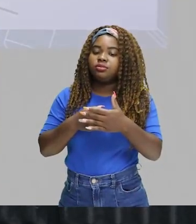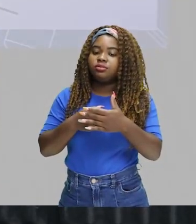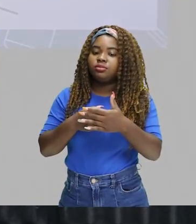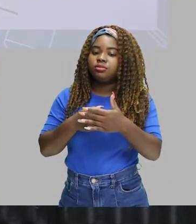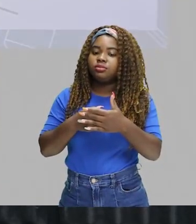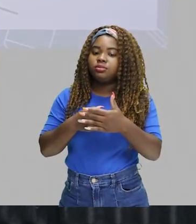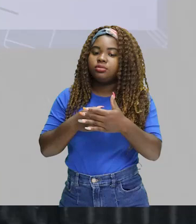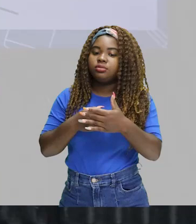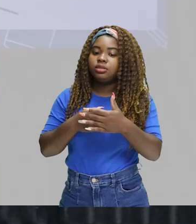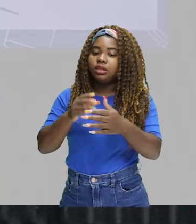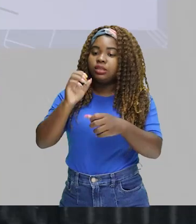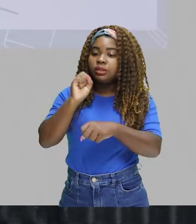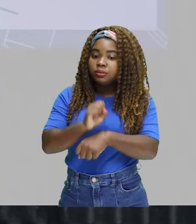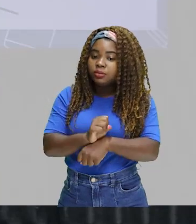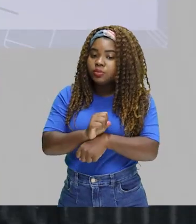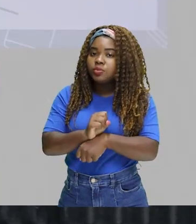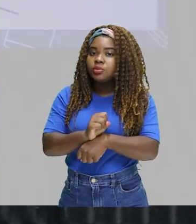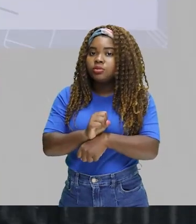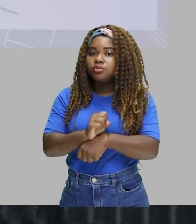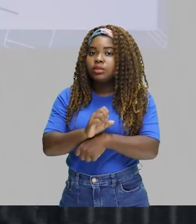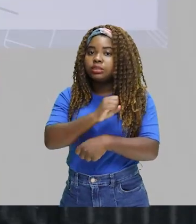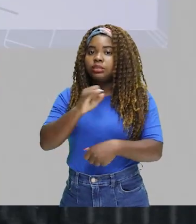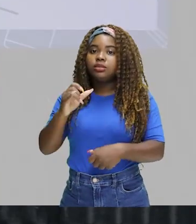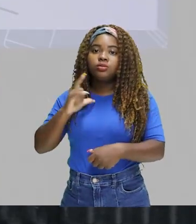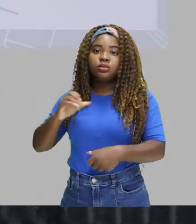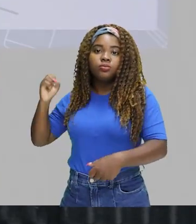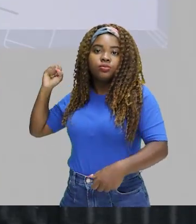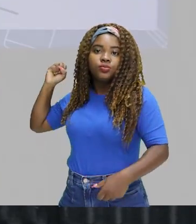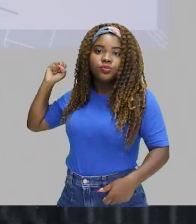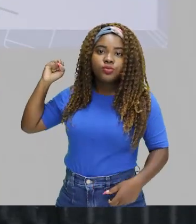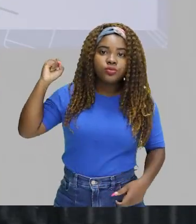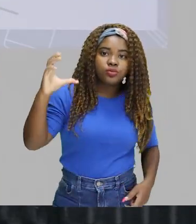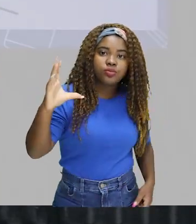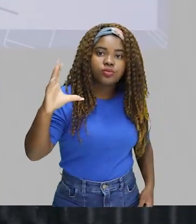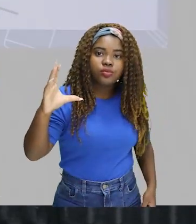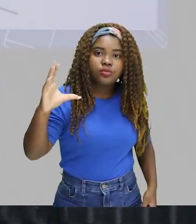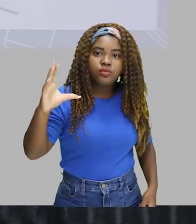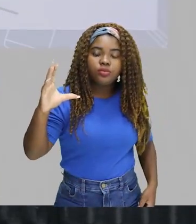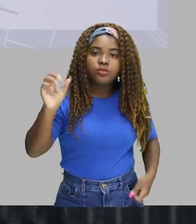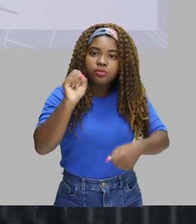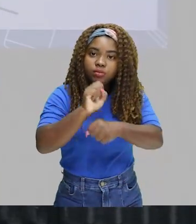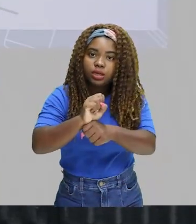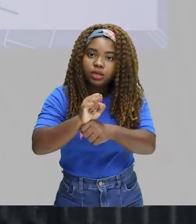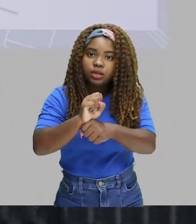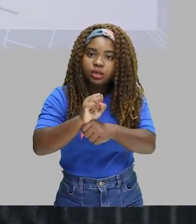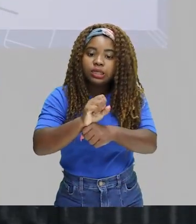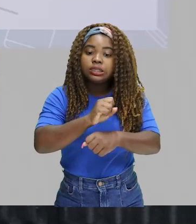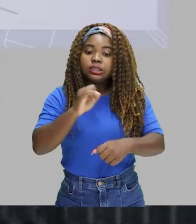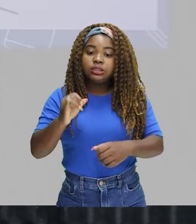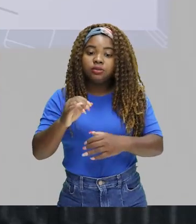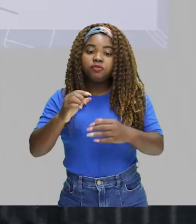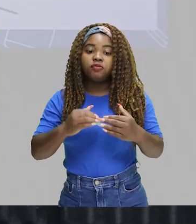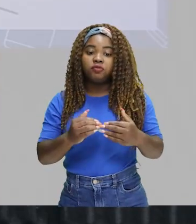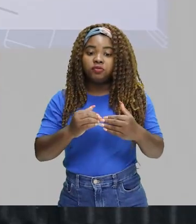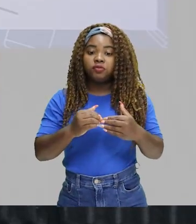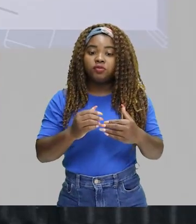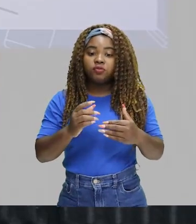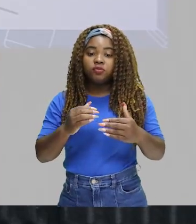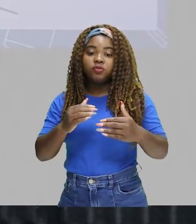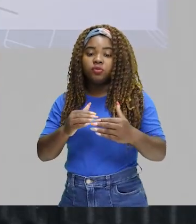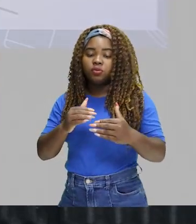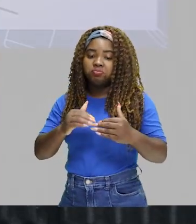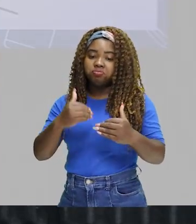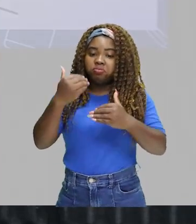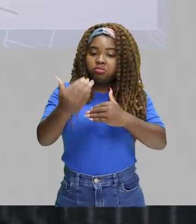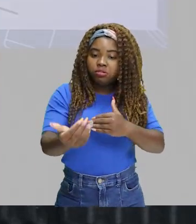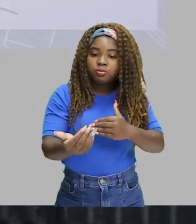dardo. Eu realizei o arremesso, o lançamento do dardo, e eu ultrapassei essa linha, mesmo sem